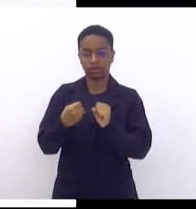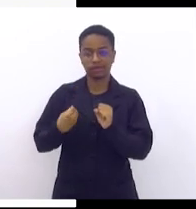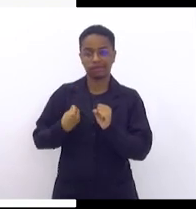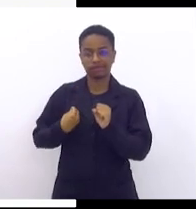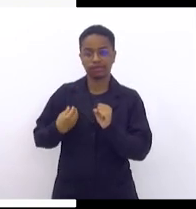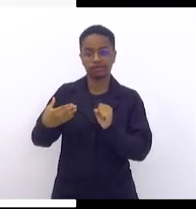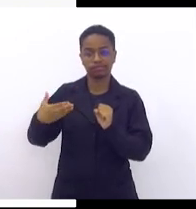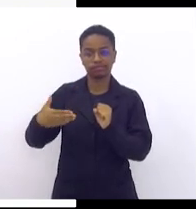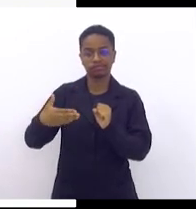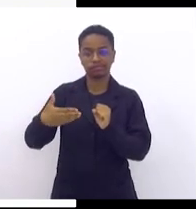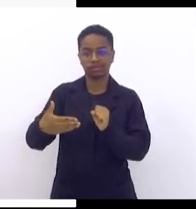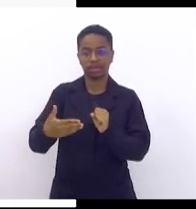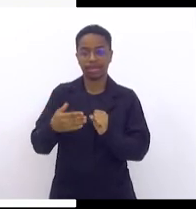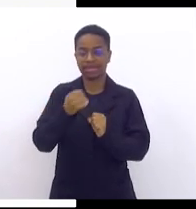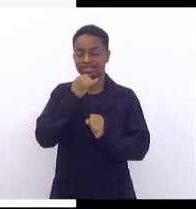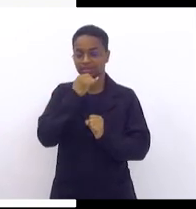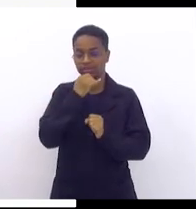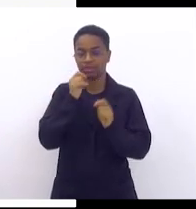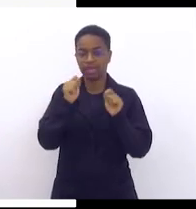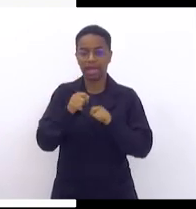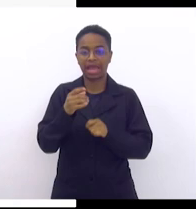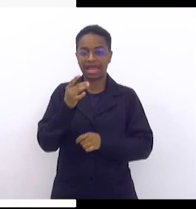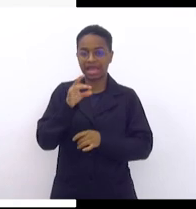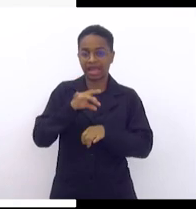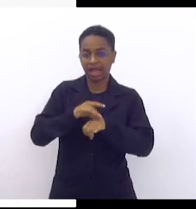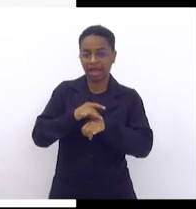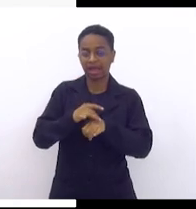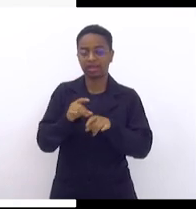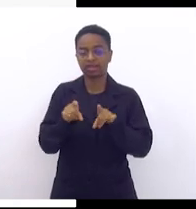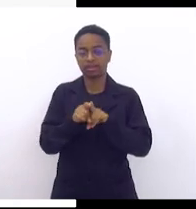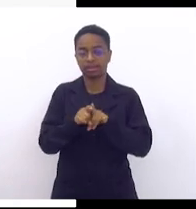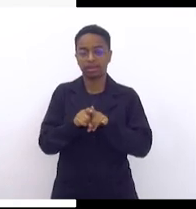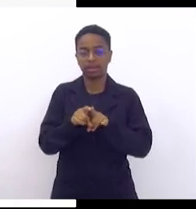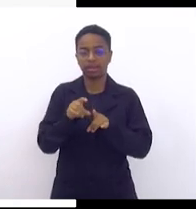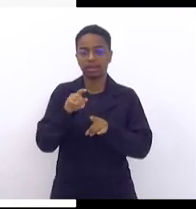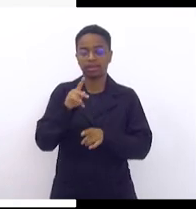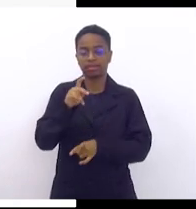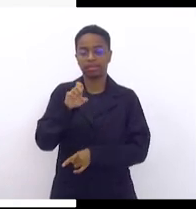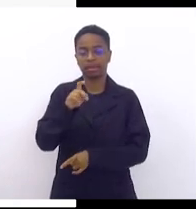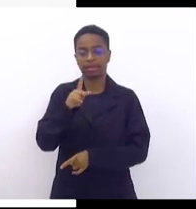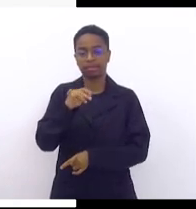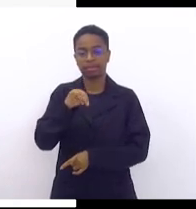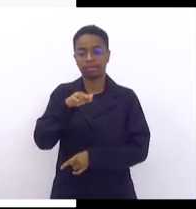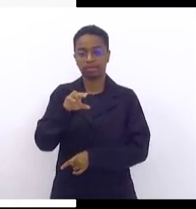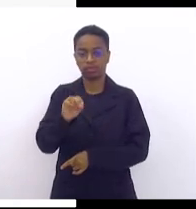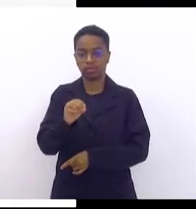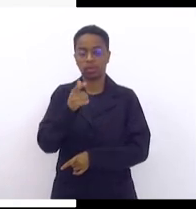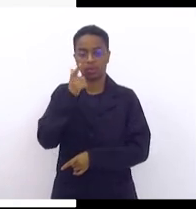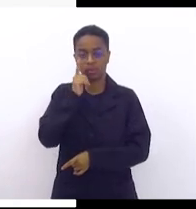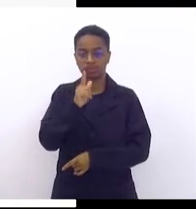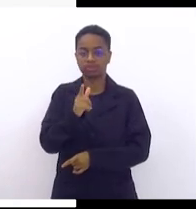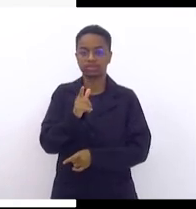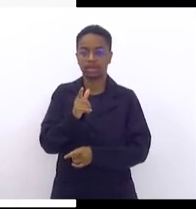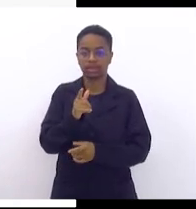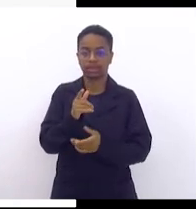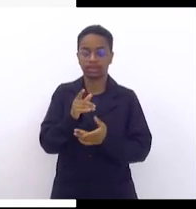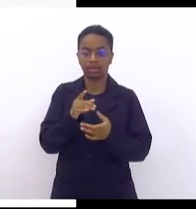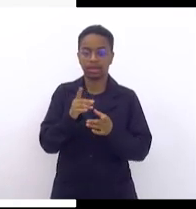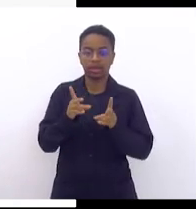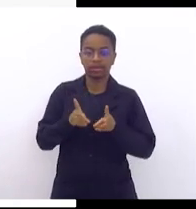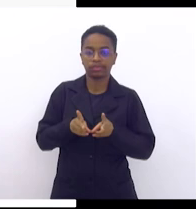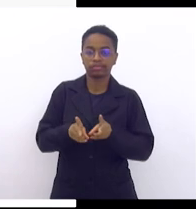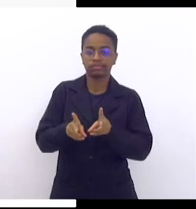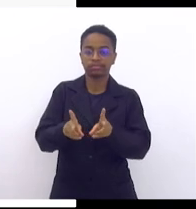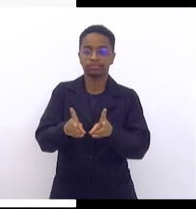da carne do pepino É mais de 26 dias da Carne por exemplo o que evitem missões